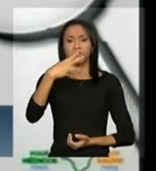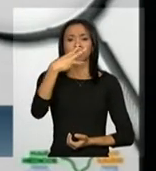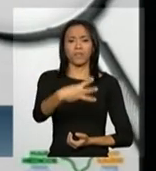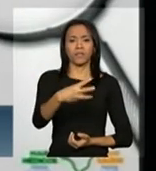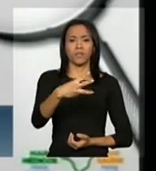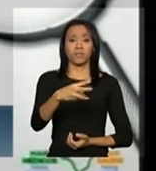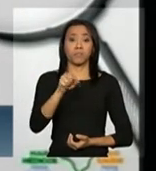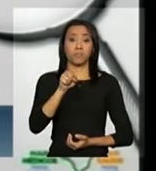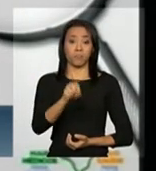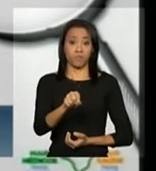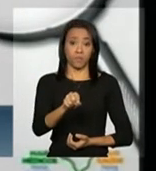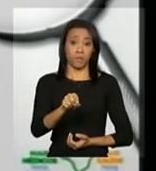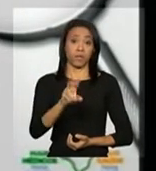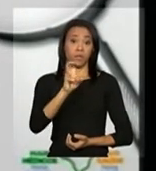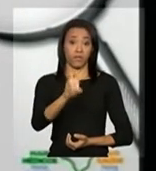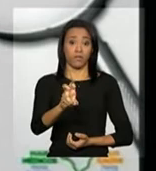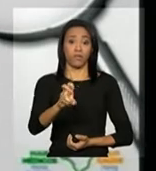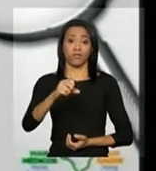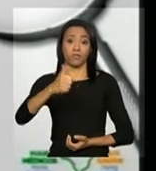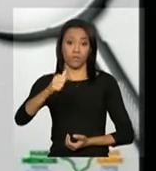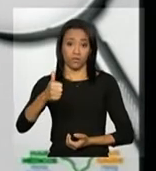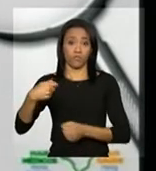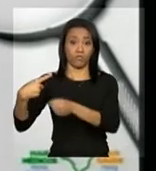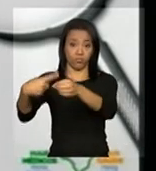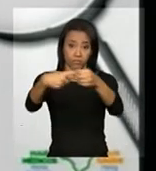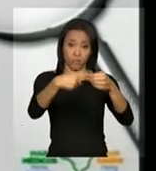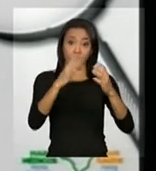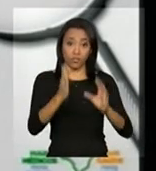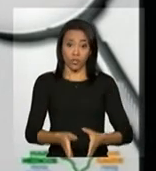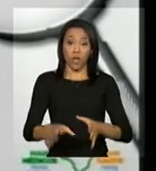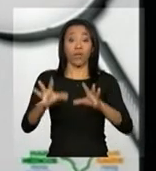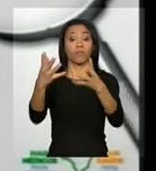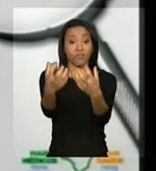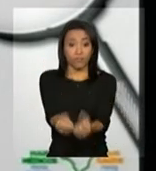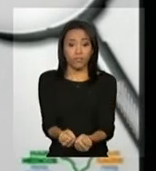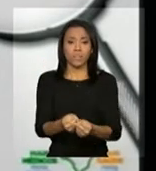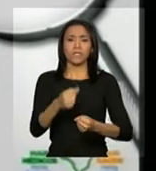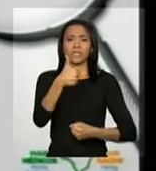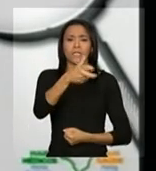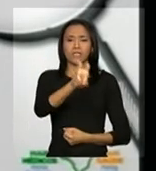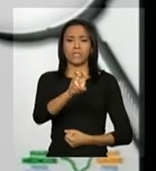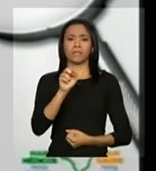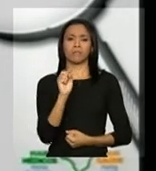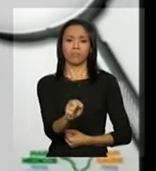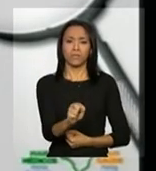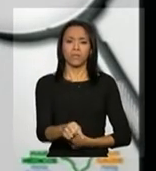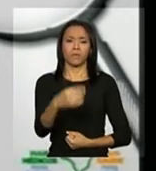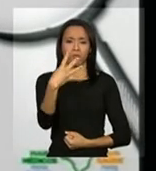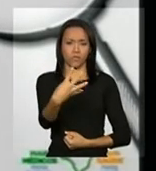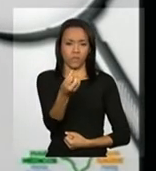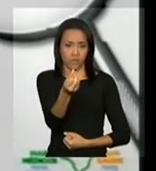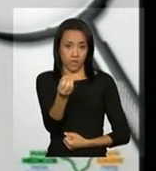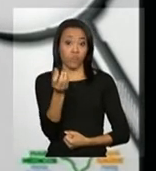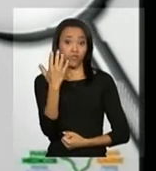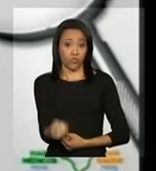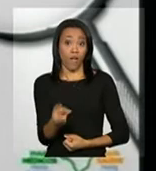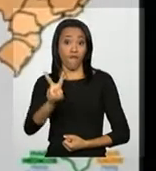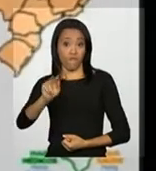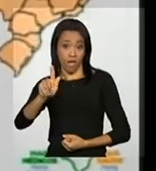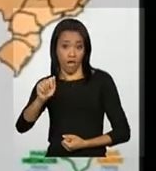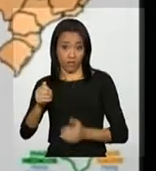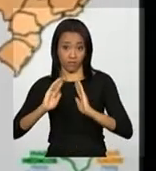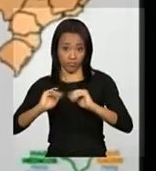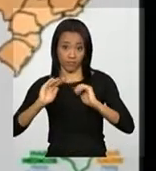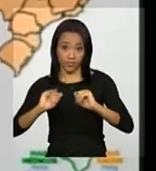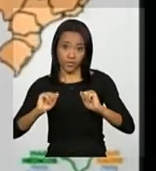municípios foi no primeiro mês de do programa de adesão 15460 vagas solicitadas